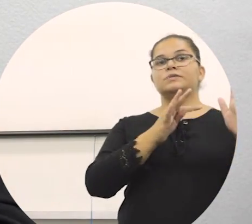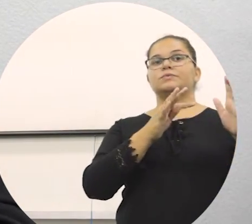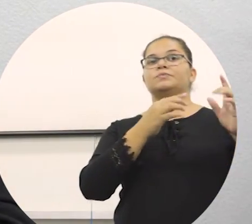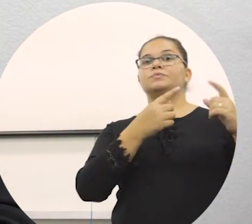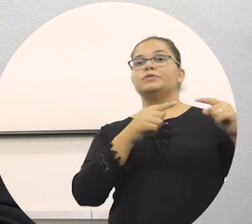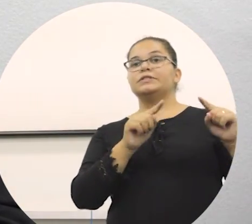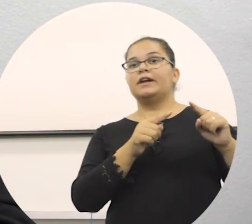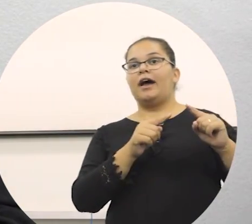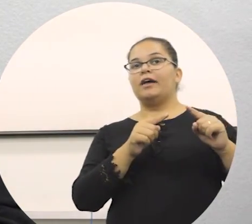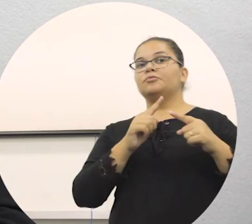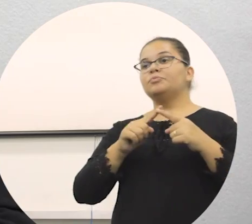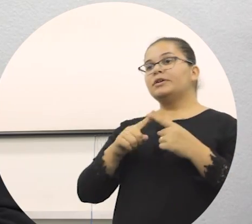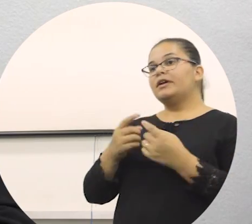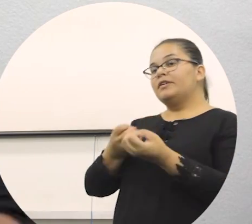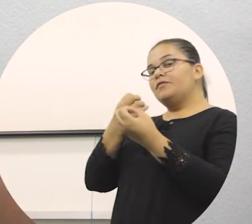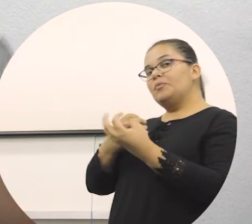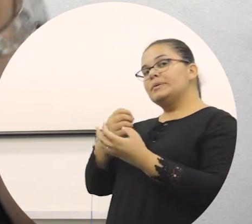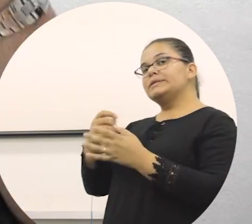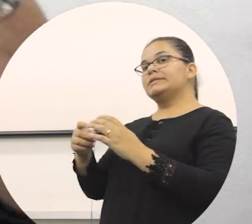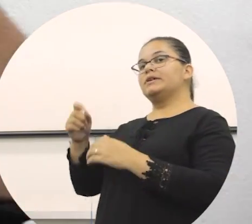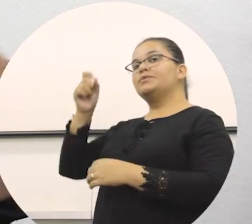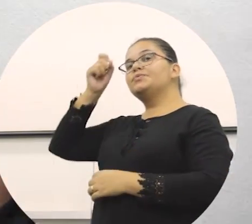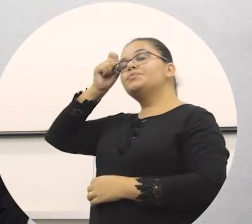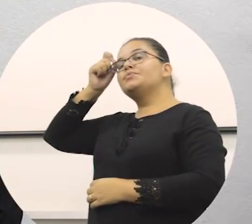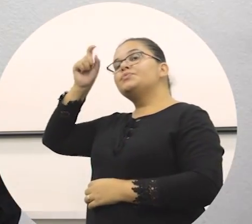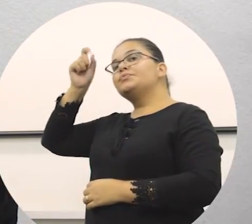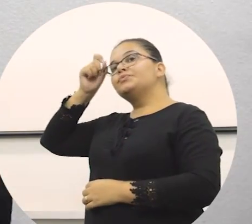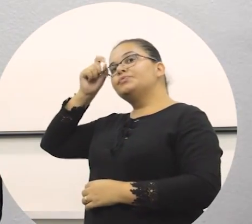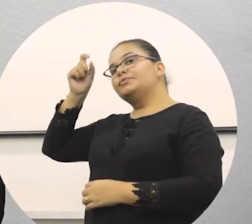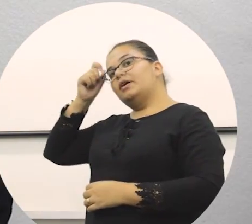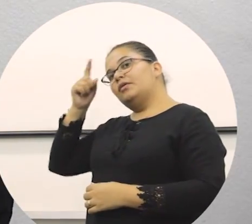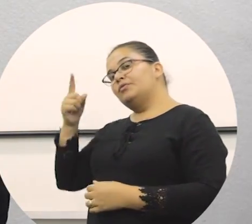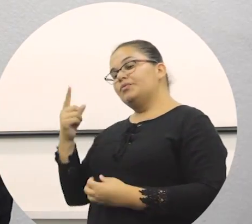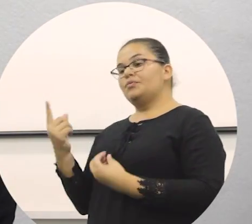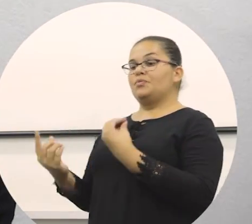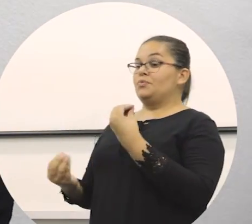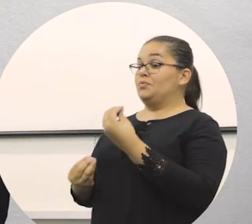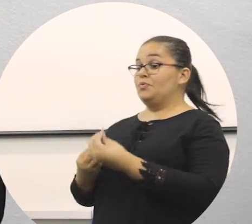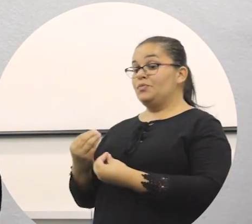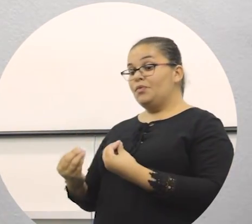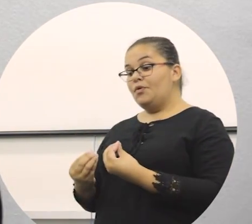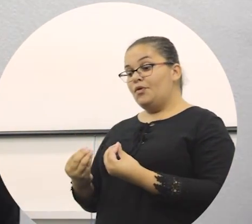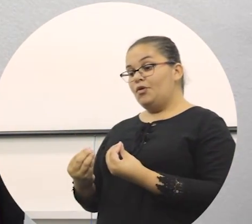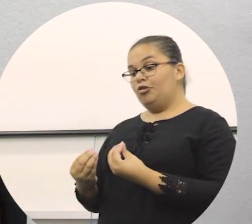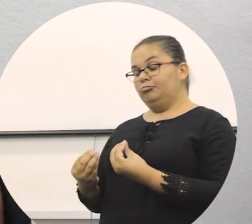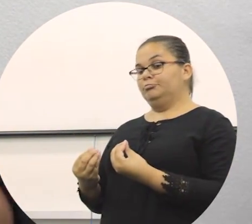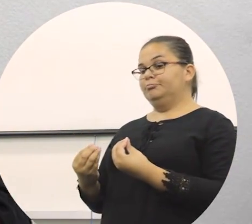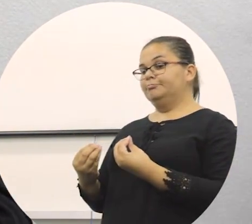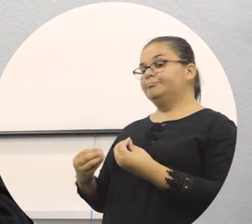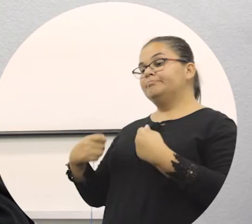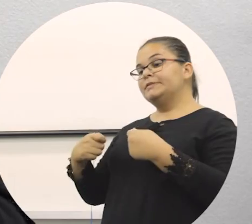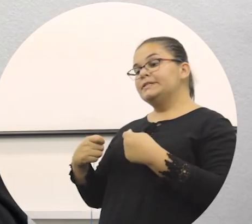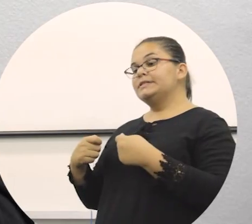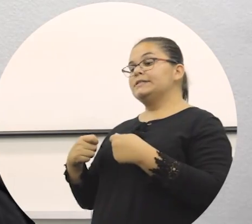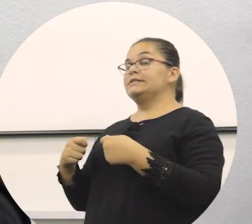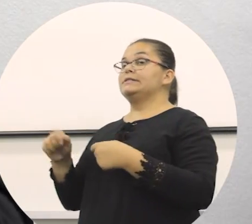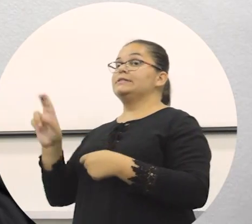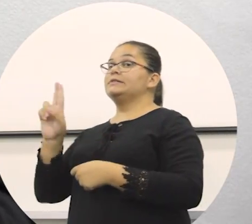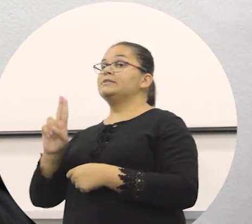informação cultural, você entendeu? Então, agora, como que nós vamos fazer isso? Então, eu acho que a gente precisa usar as duas coisas,